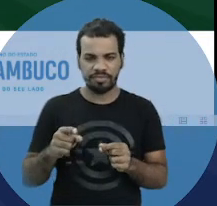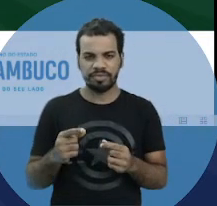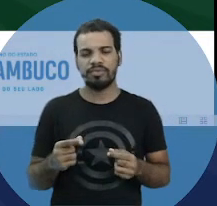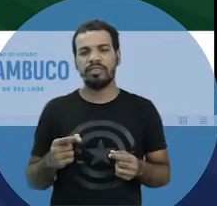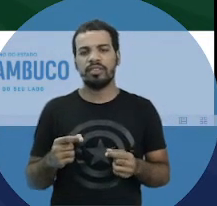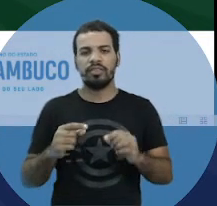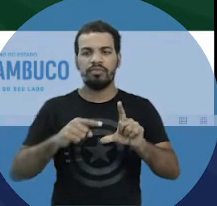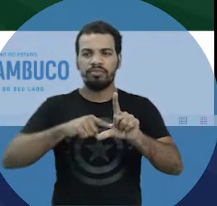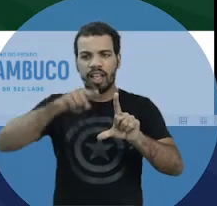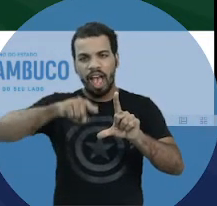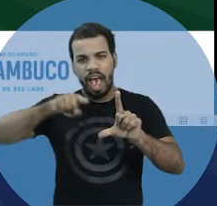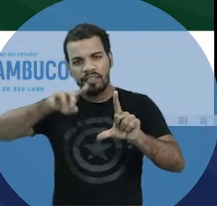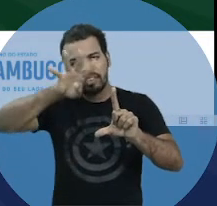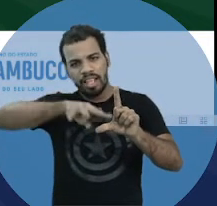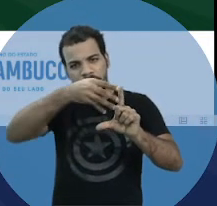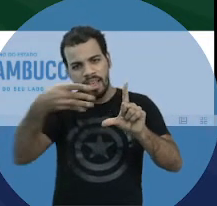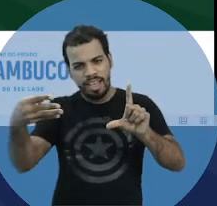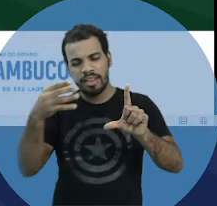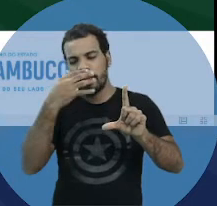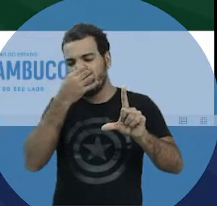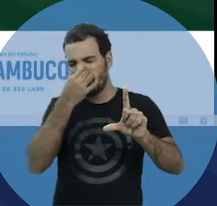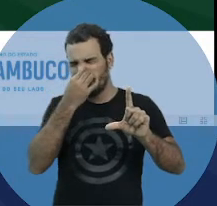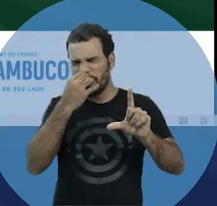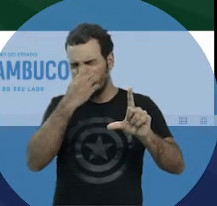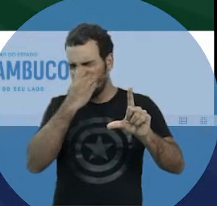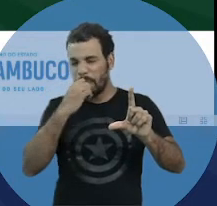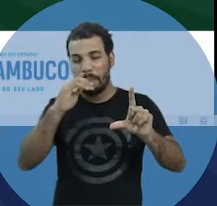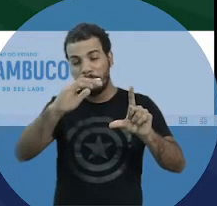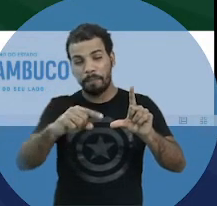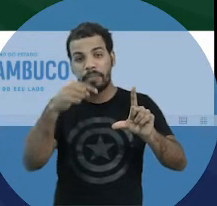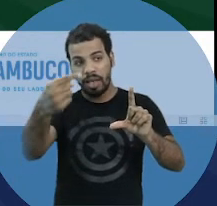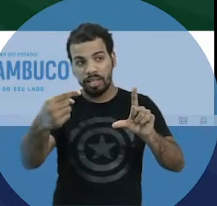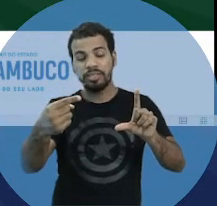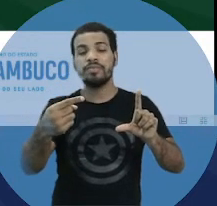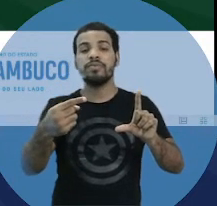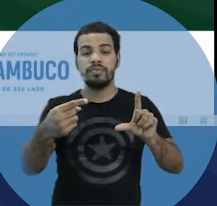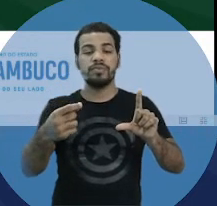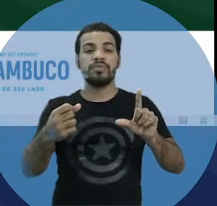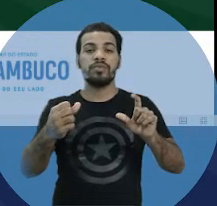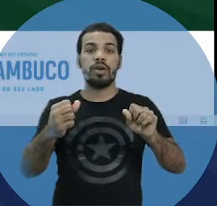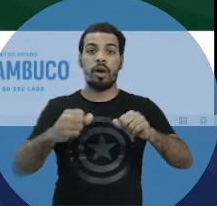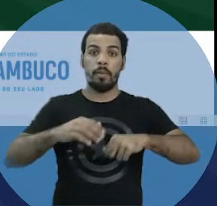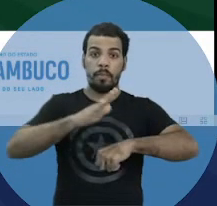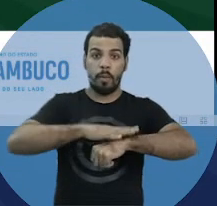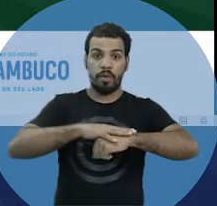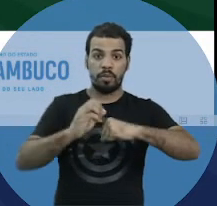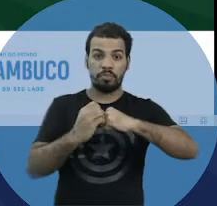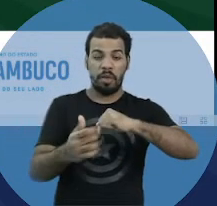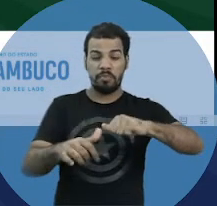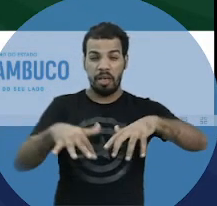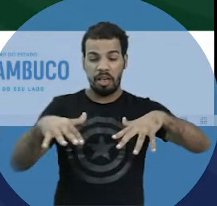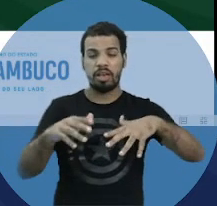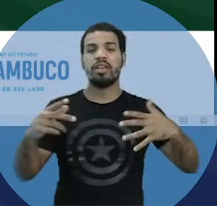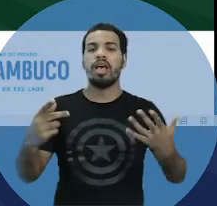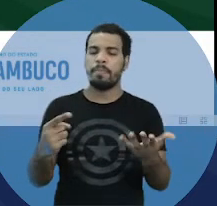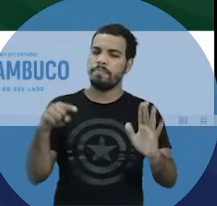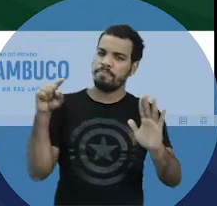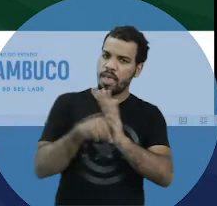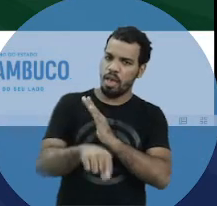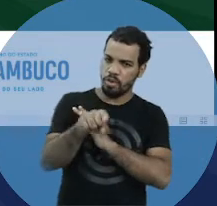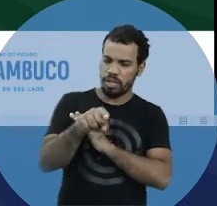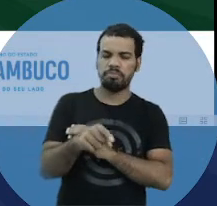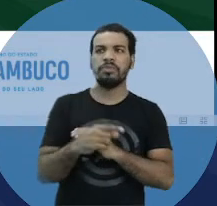em tabelas, como nós vamos ver. Porém, quando chegamos no momento de pandemia, veio a pergunta, e